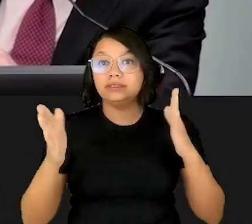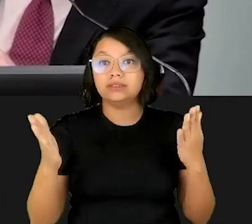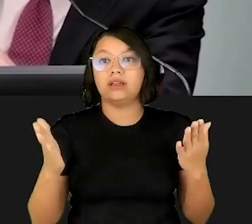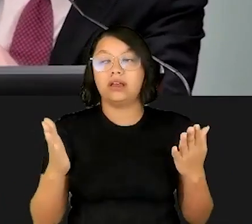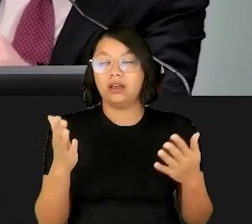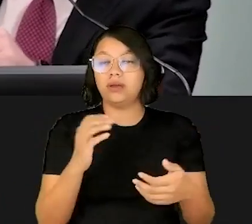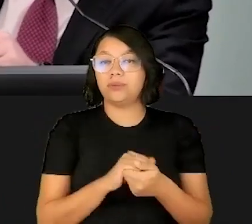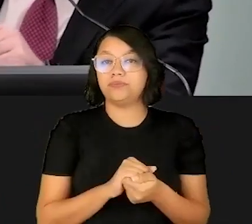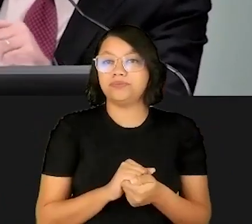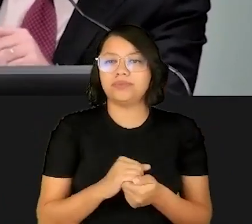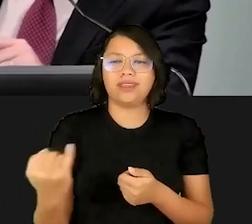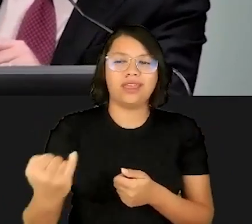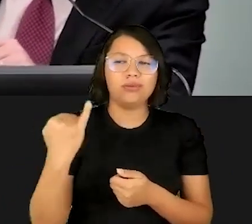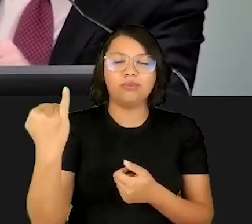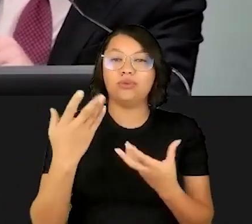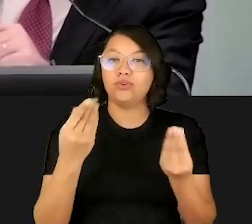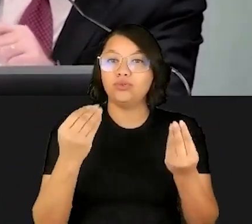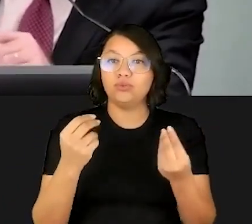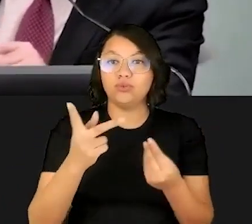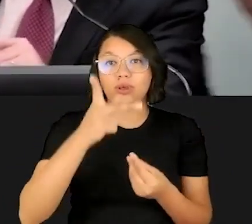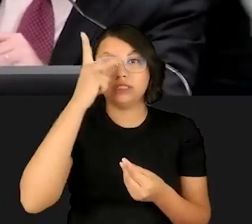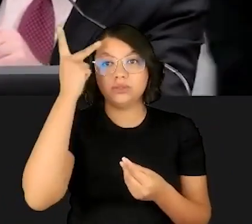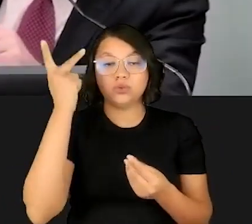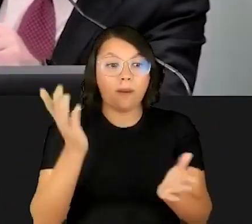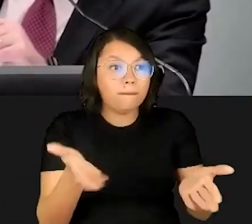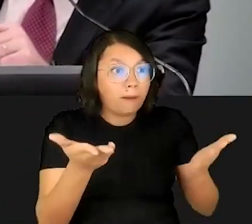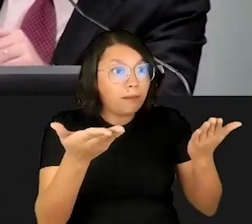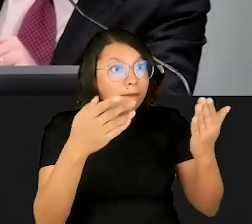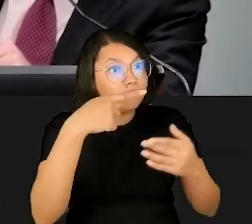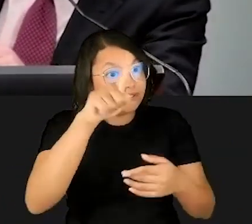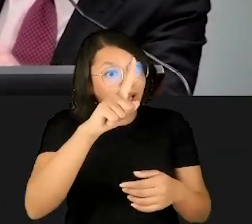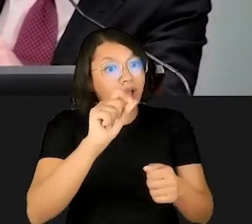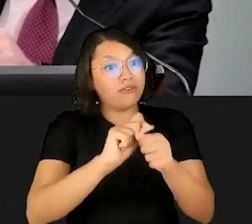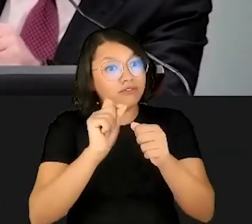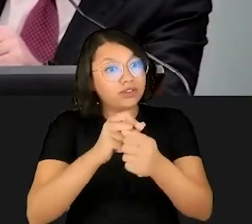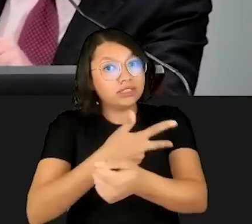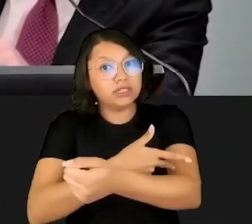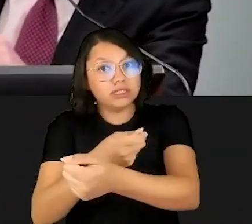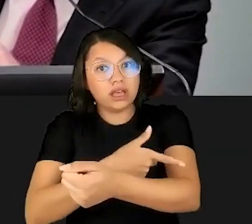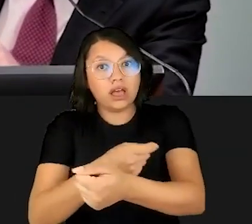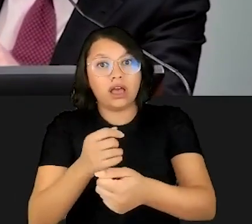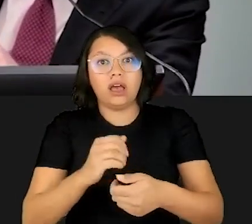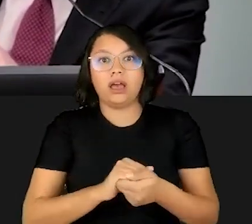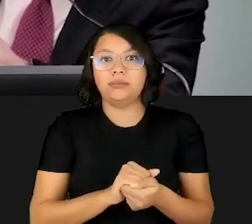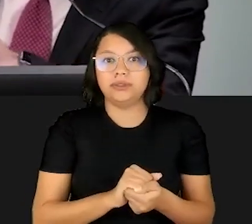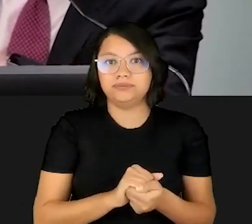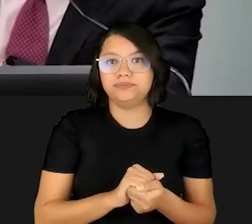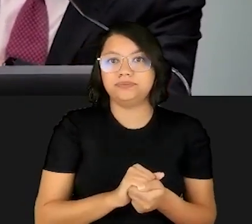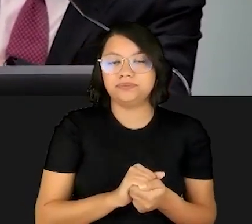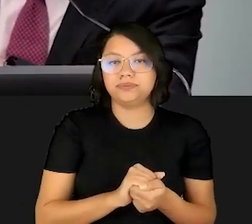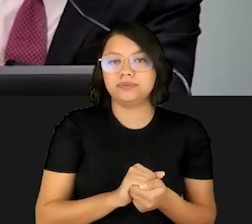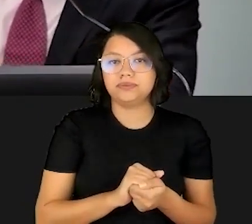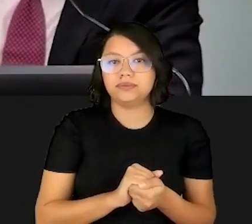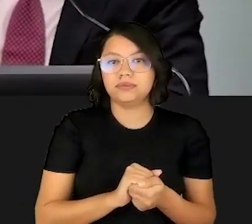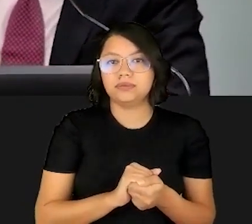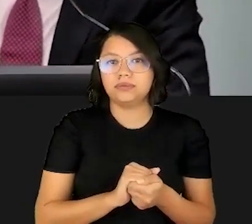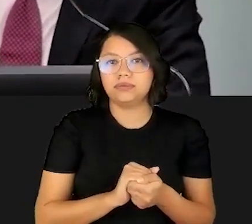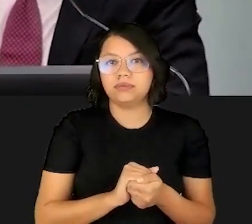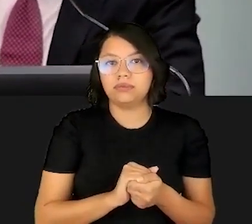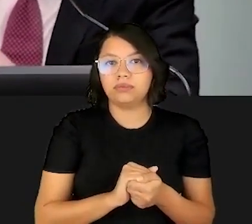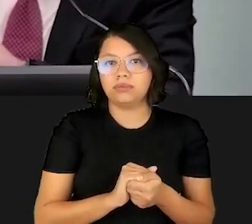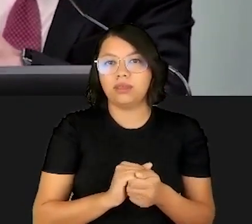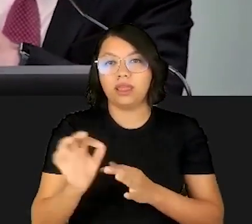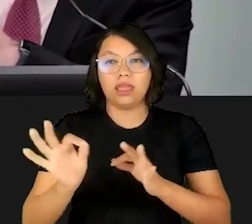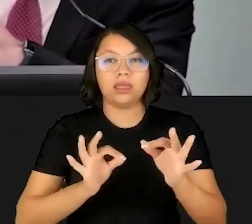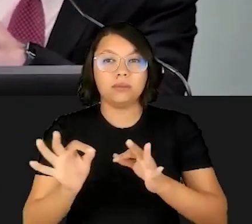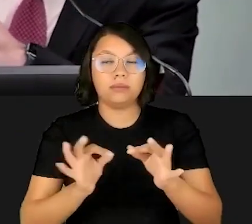doutor Djalma, que a gente estimule as pessoas a fazer o teste de sangue oculto depois dos 45 anos, etc. E preparar, como eu disse, as